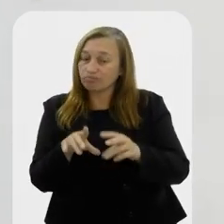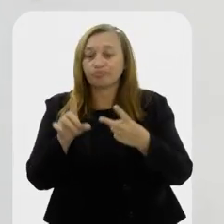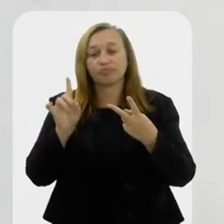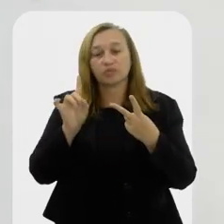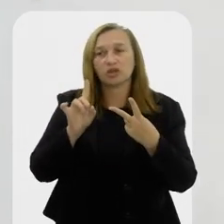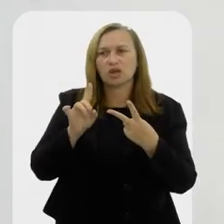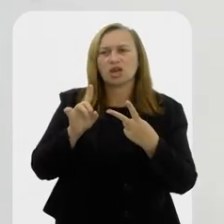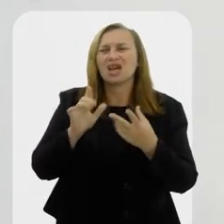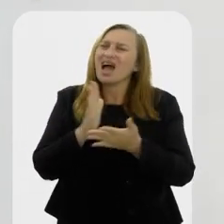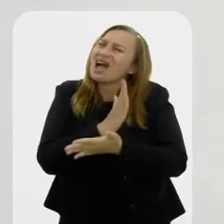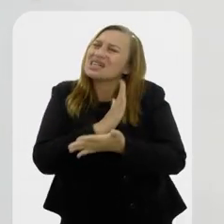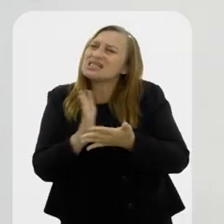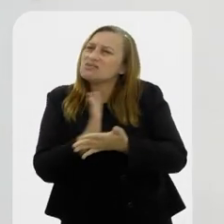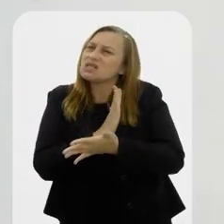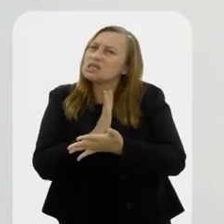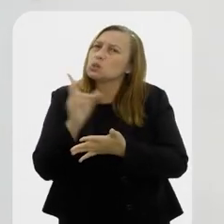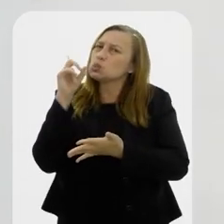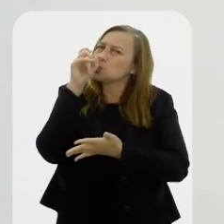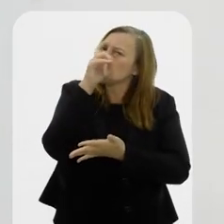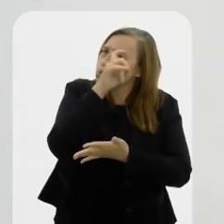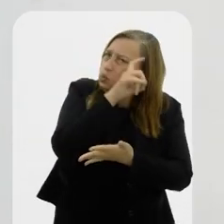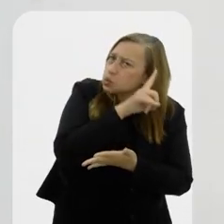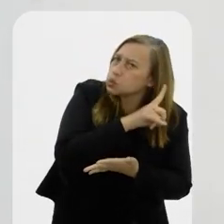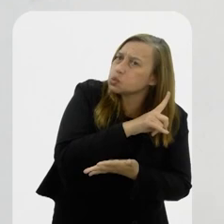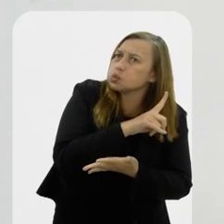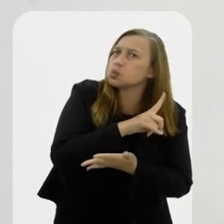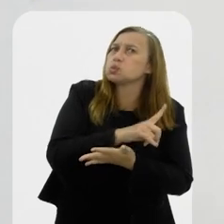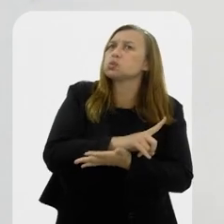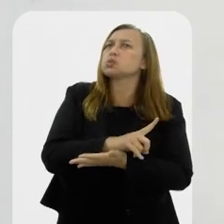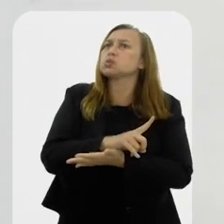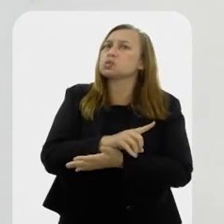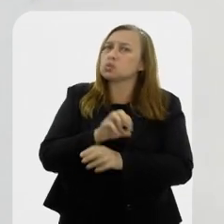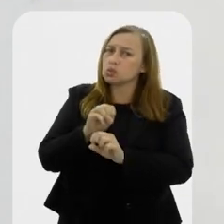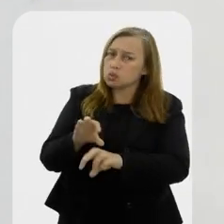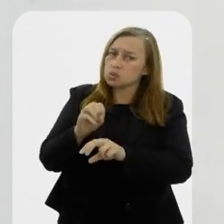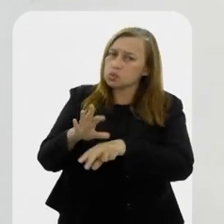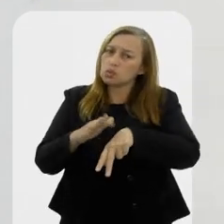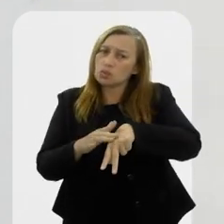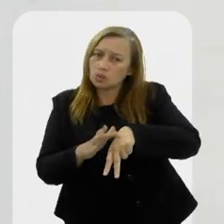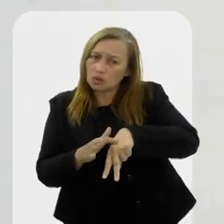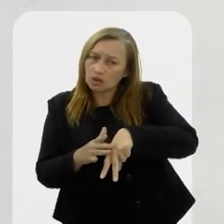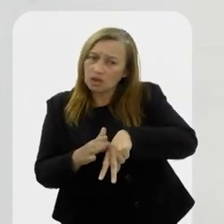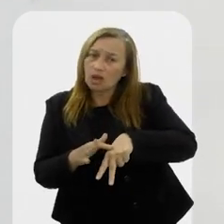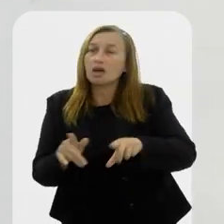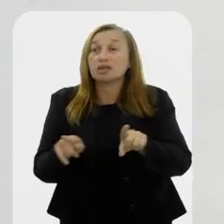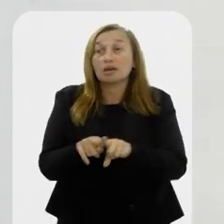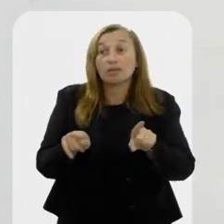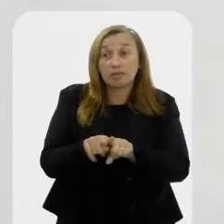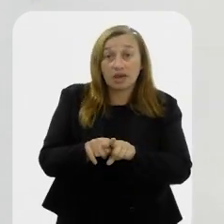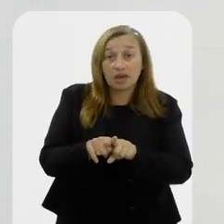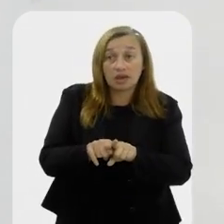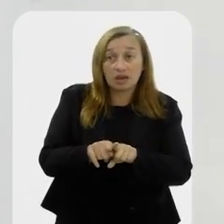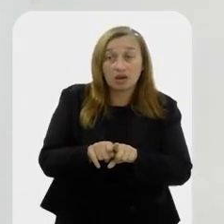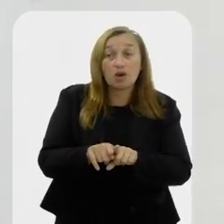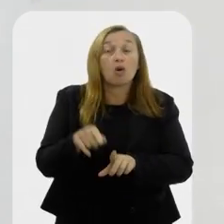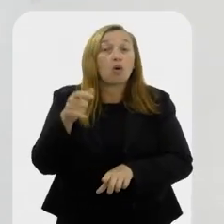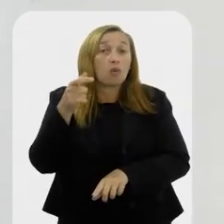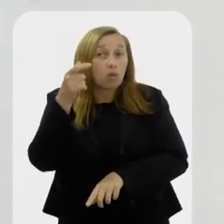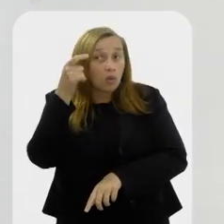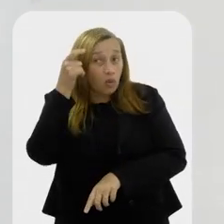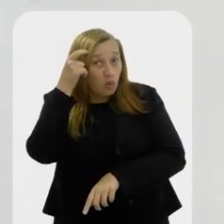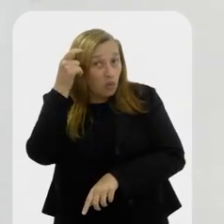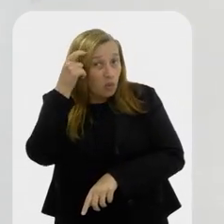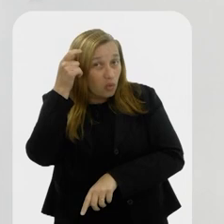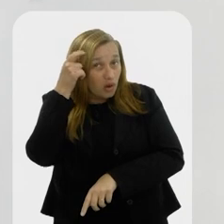A educação, o que muitas vezes é difícil de passar isso para o paciente. E humanização da medicina. A humanização